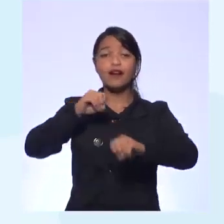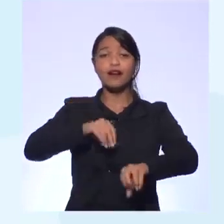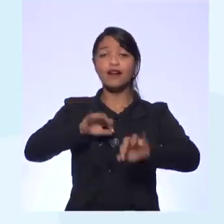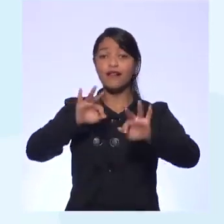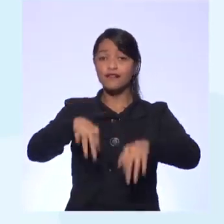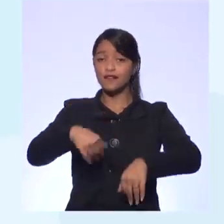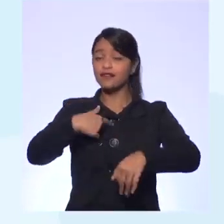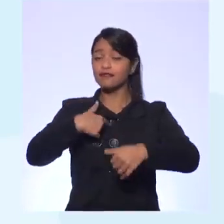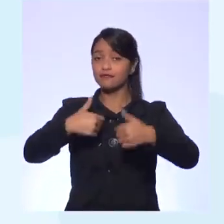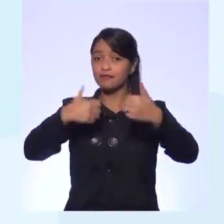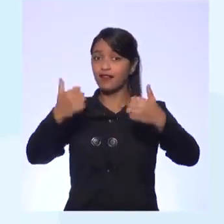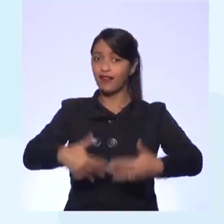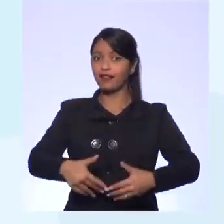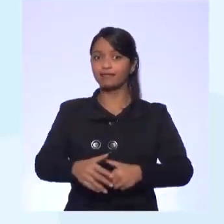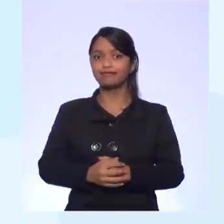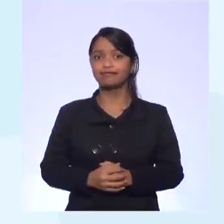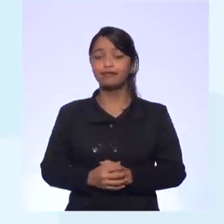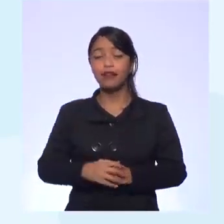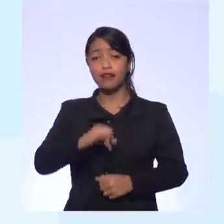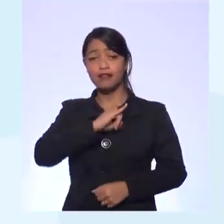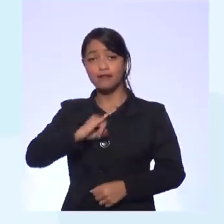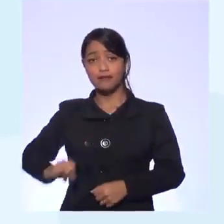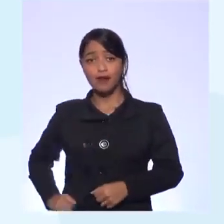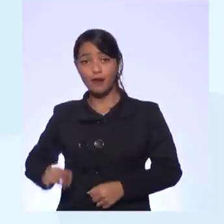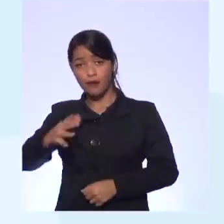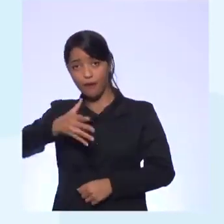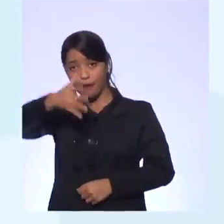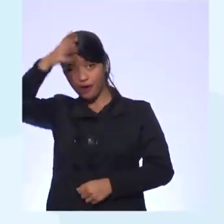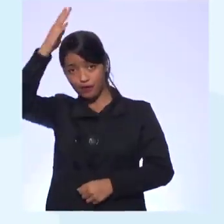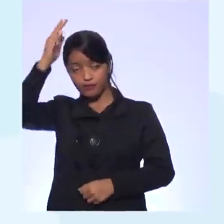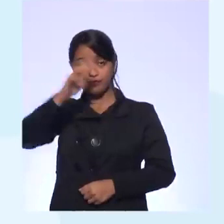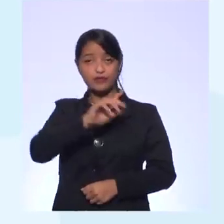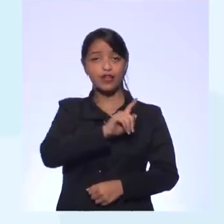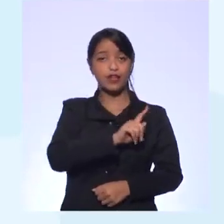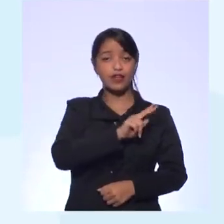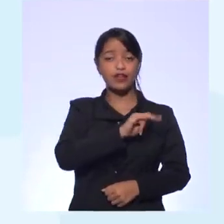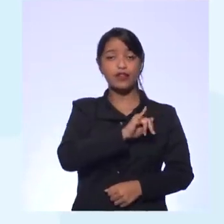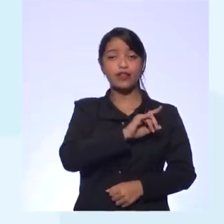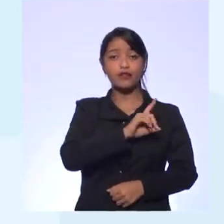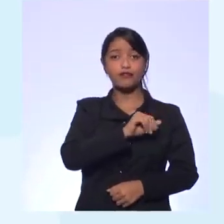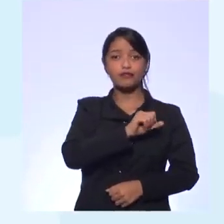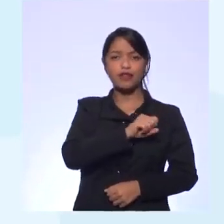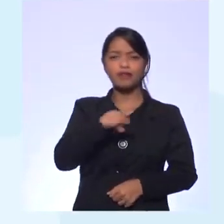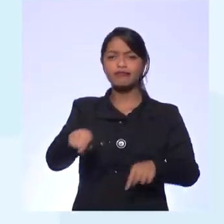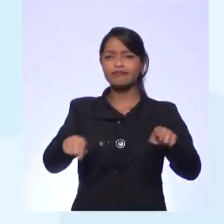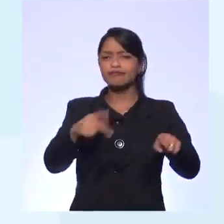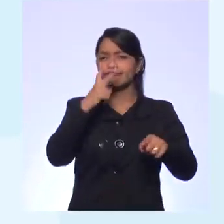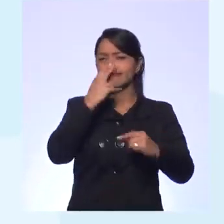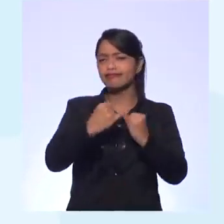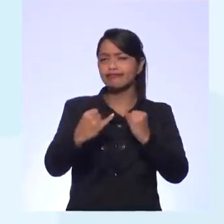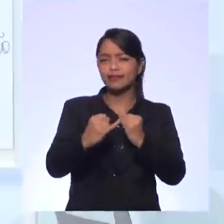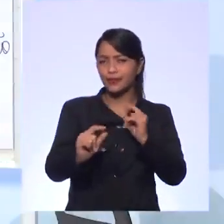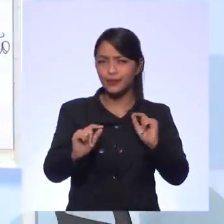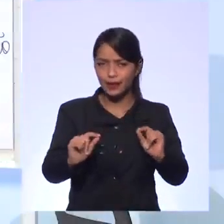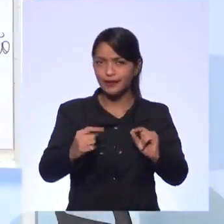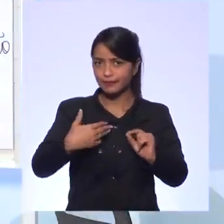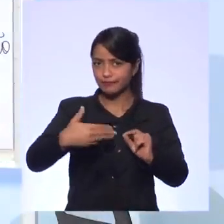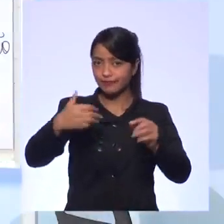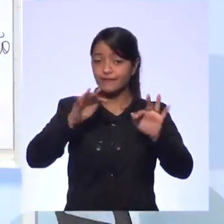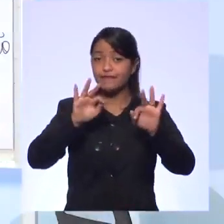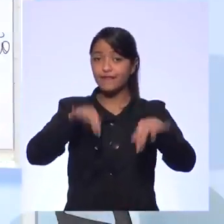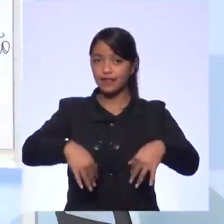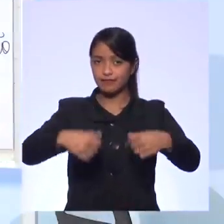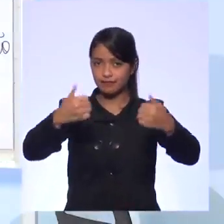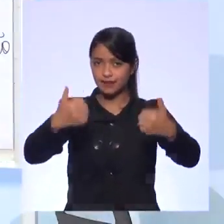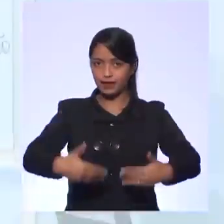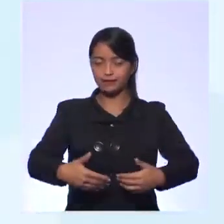relação entre o Império Romano e as guildas. E para começar agora, eu vou deixar essa